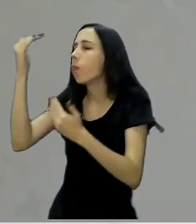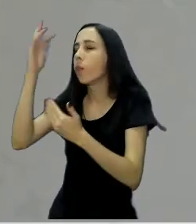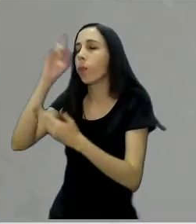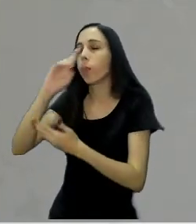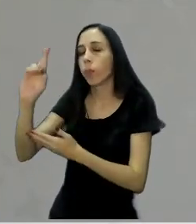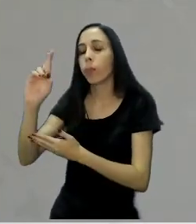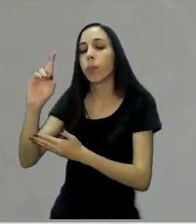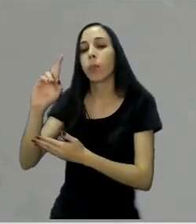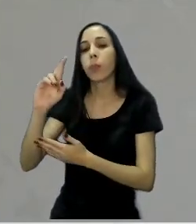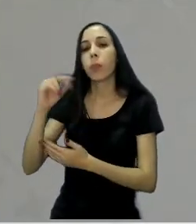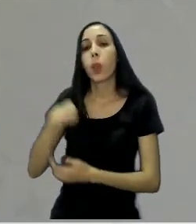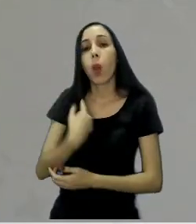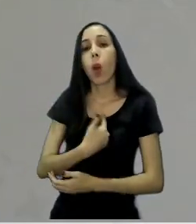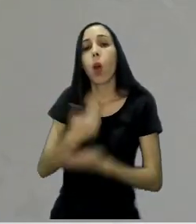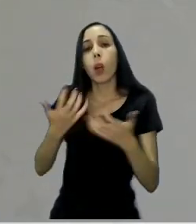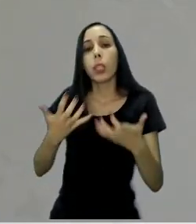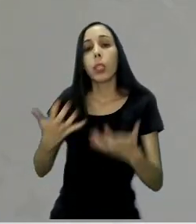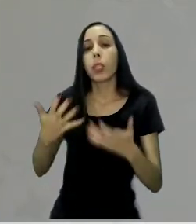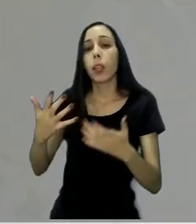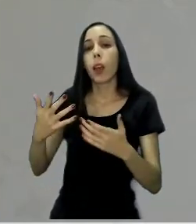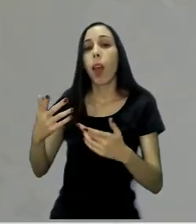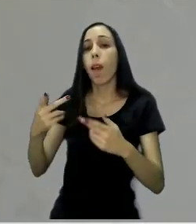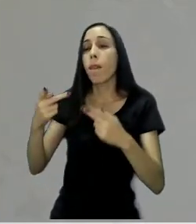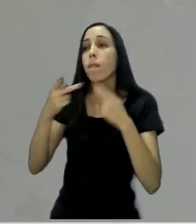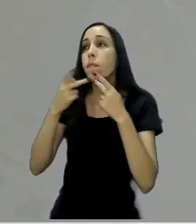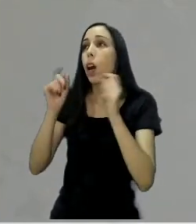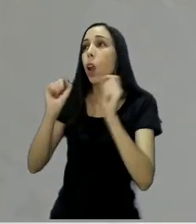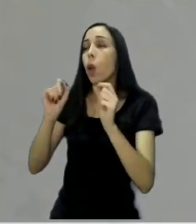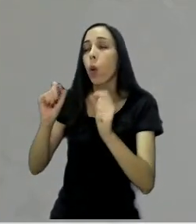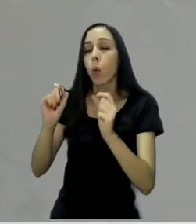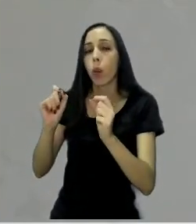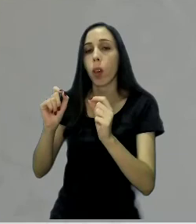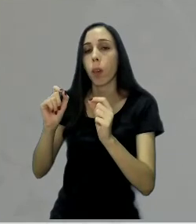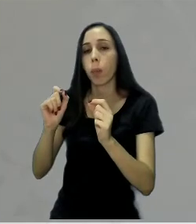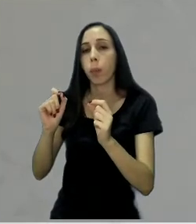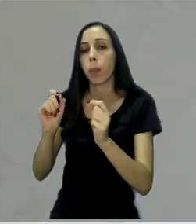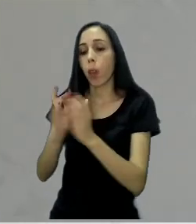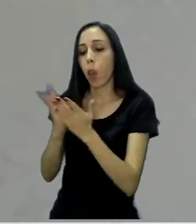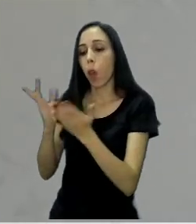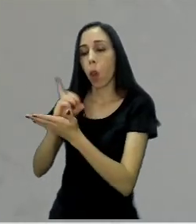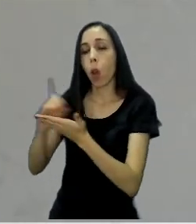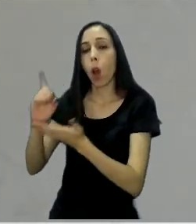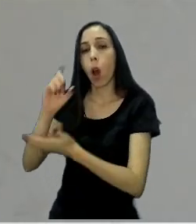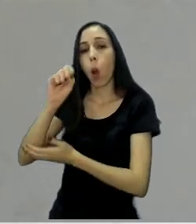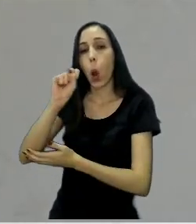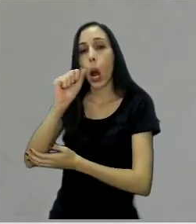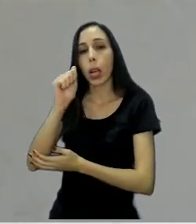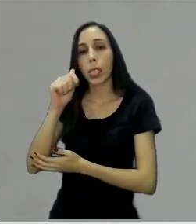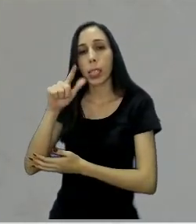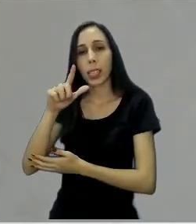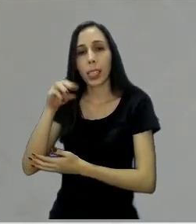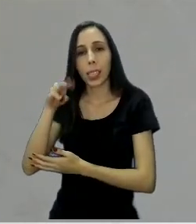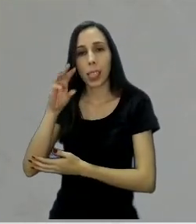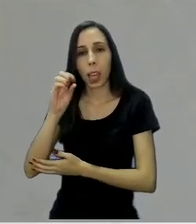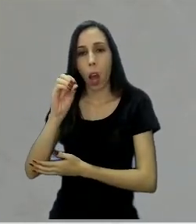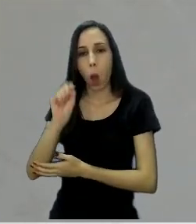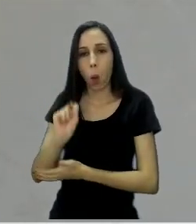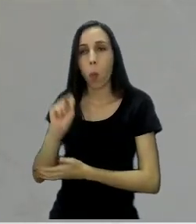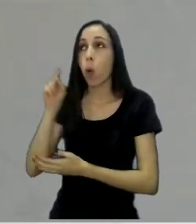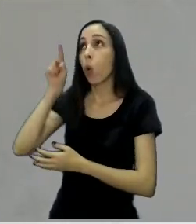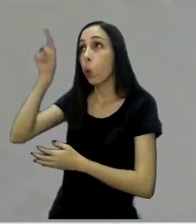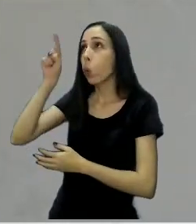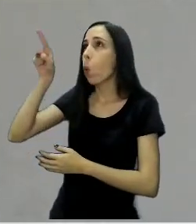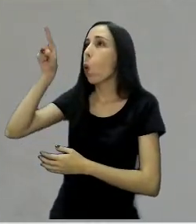Senhor. Muito obrigada. E nós queremos proclamar como salmista no Salmo 3. Vós